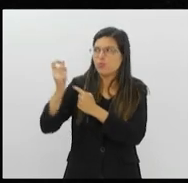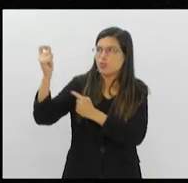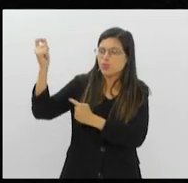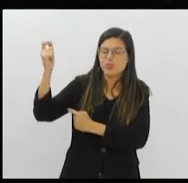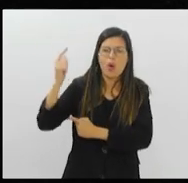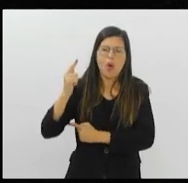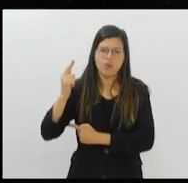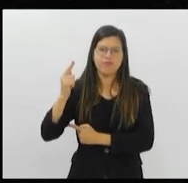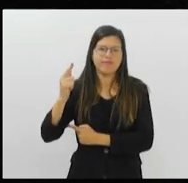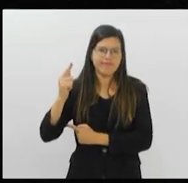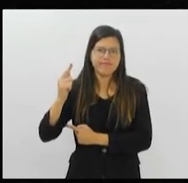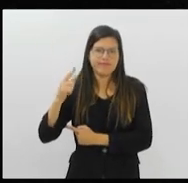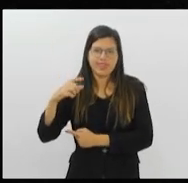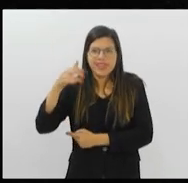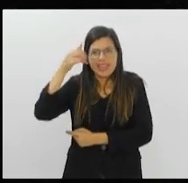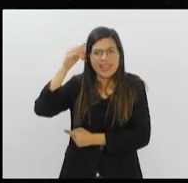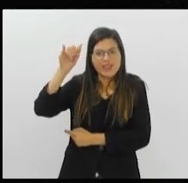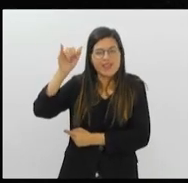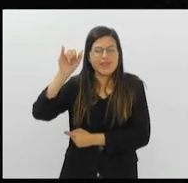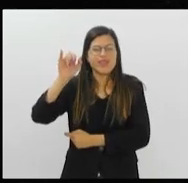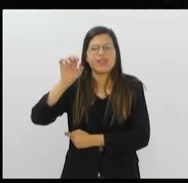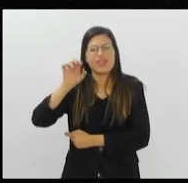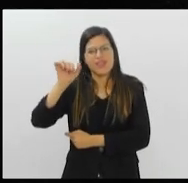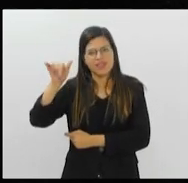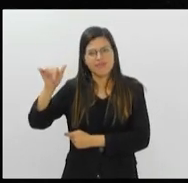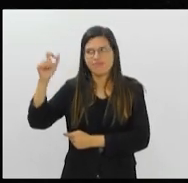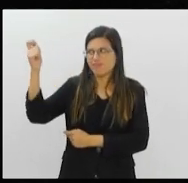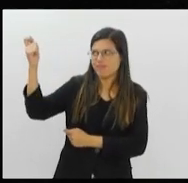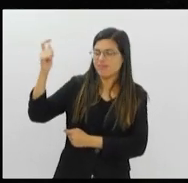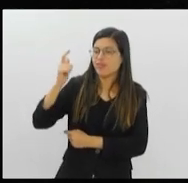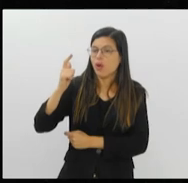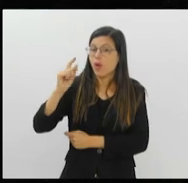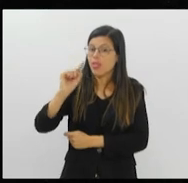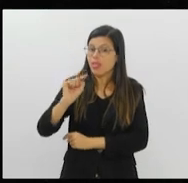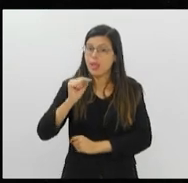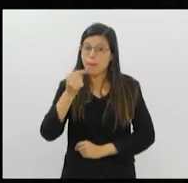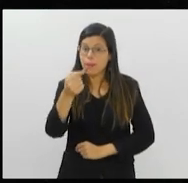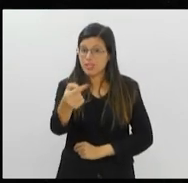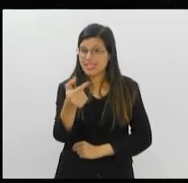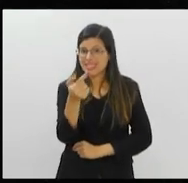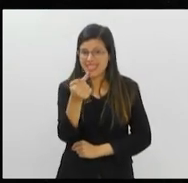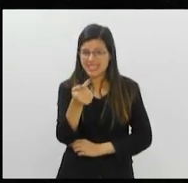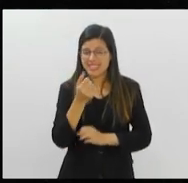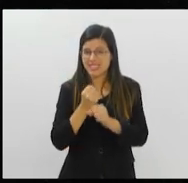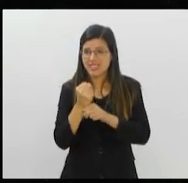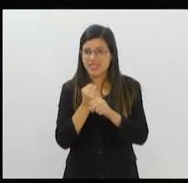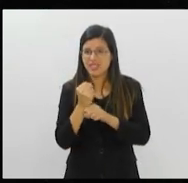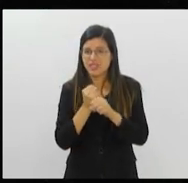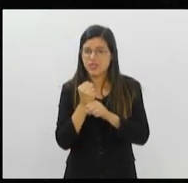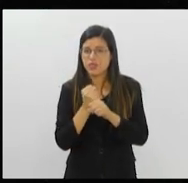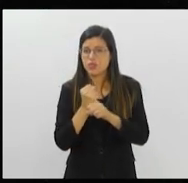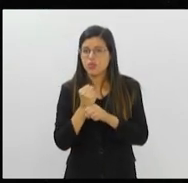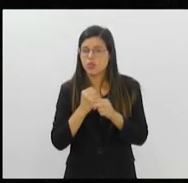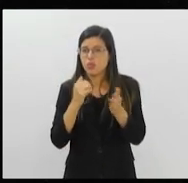raio violeta. Depois de 7 anos, o secretário de Fazenda